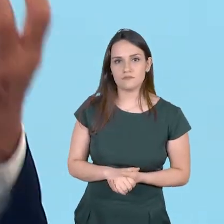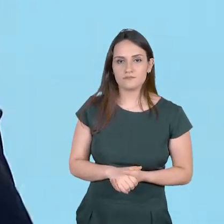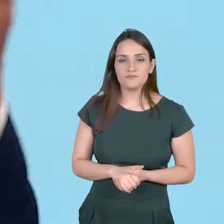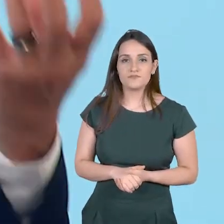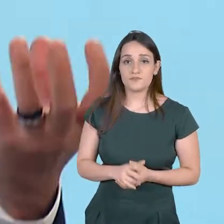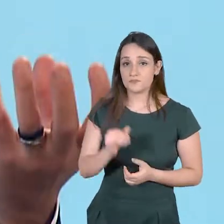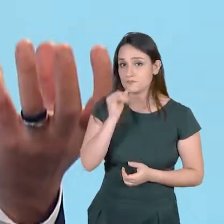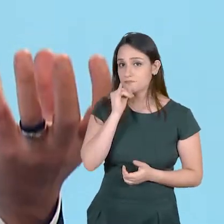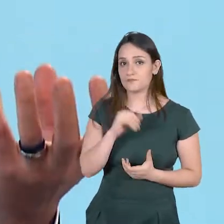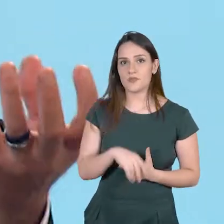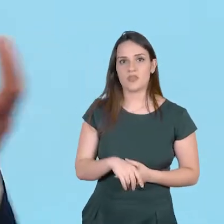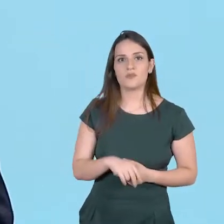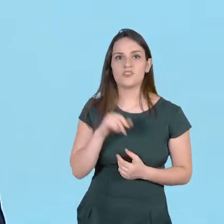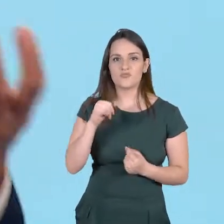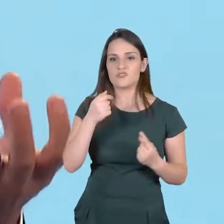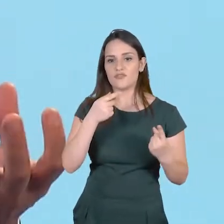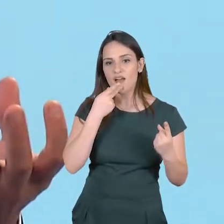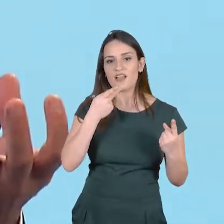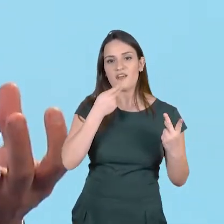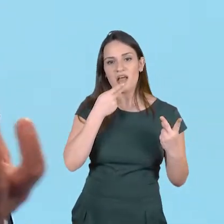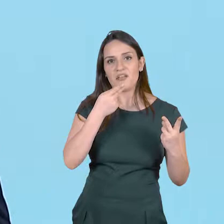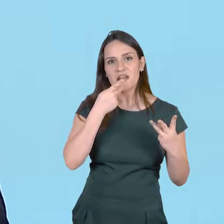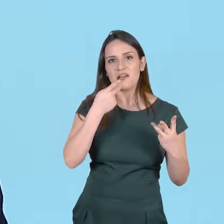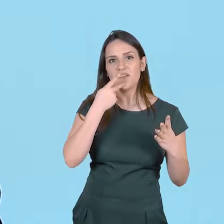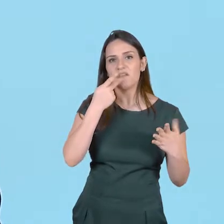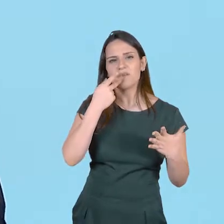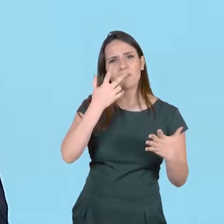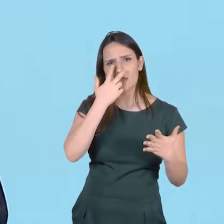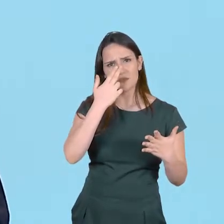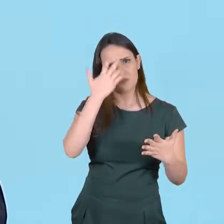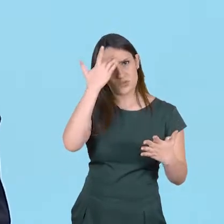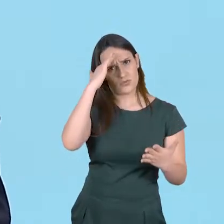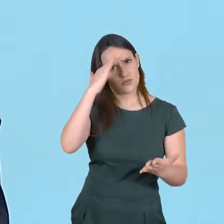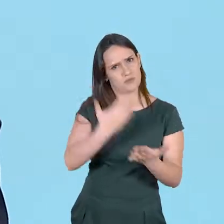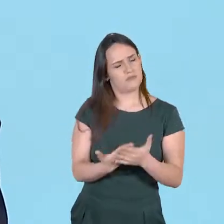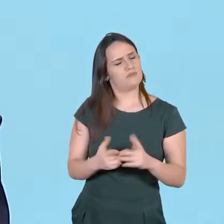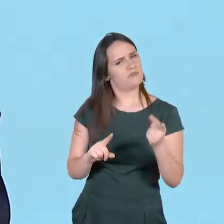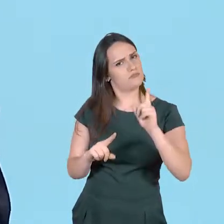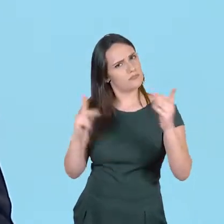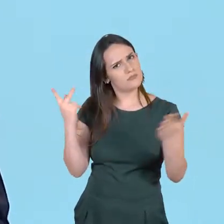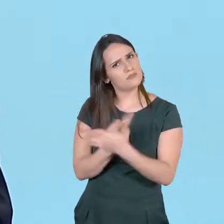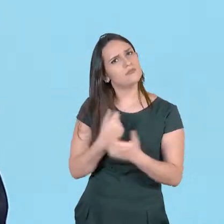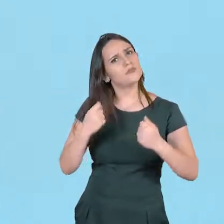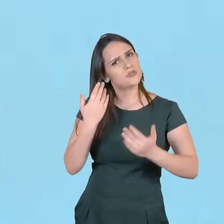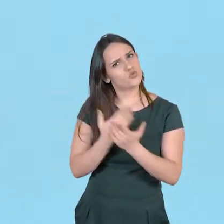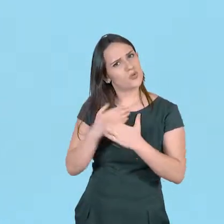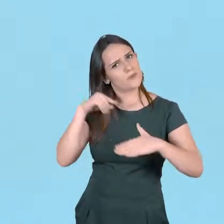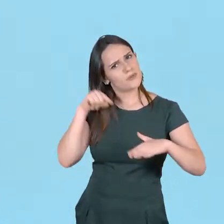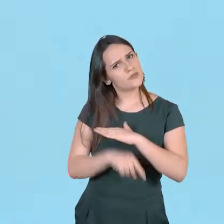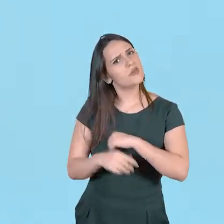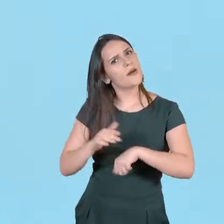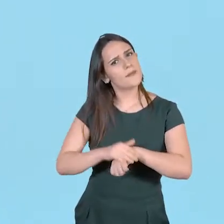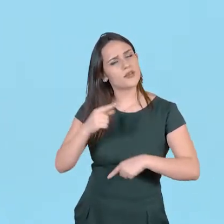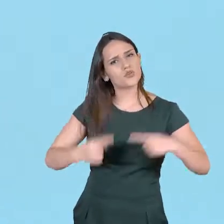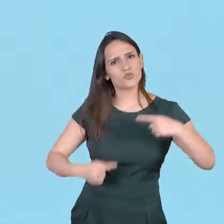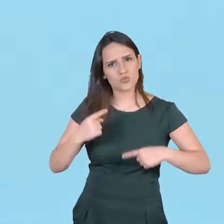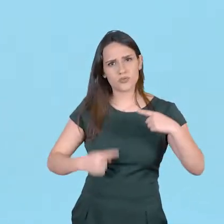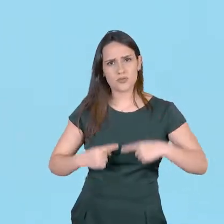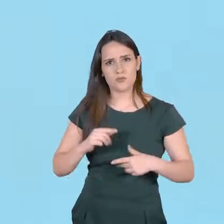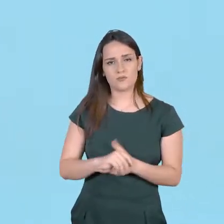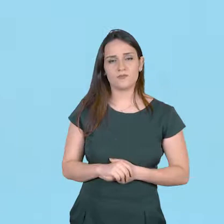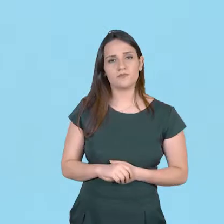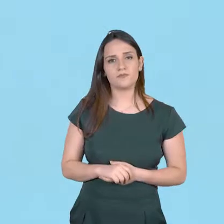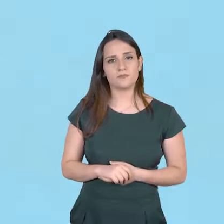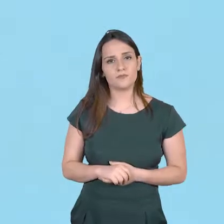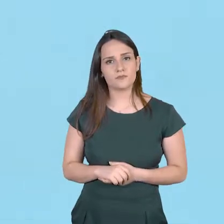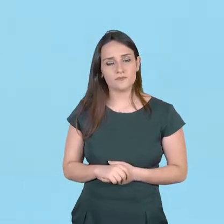mentira muitas vezes, né, ela se torna verdade. É preciso a gente ir a fundo nessa discussão, como, por exemplo,